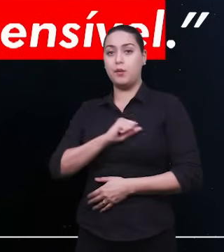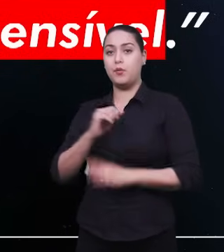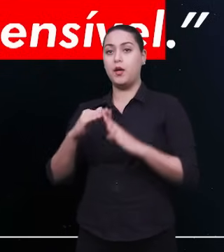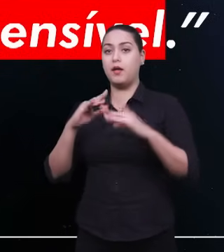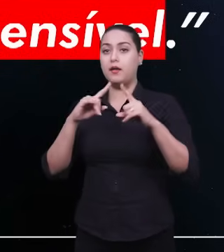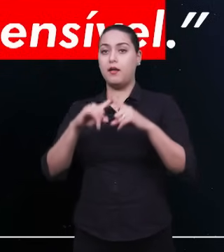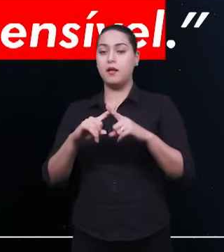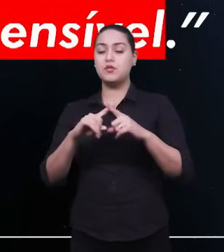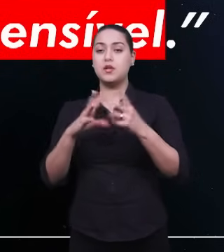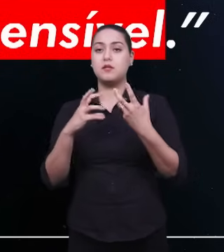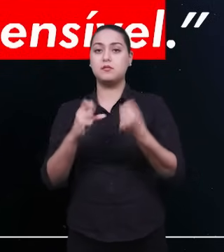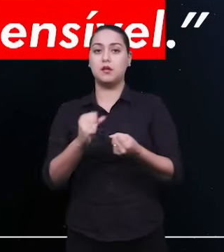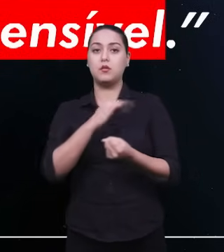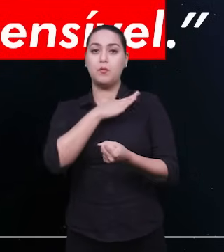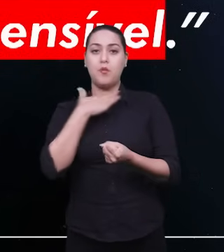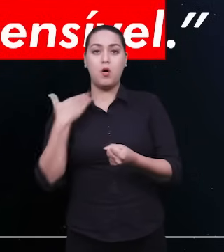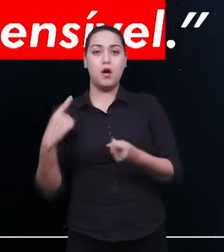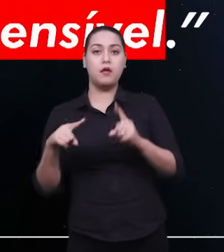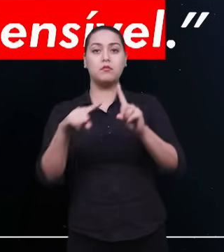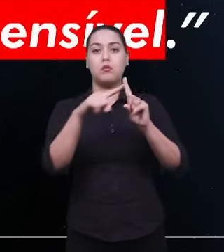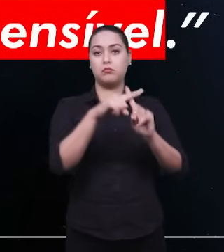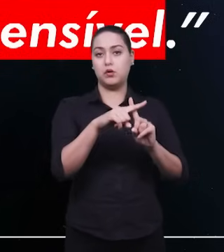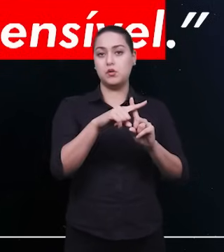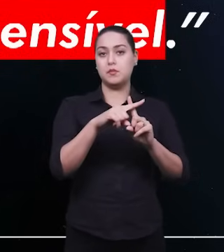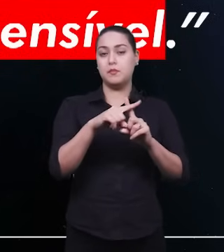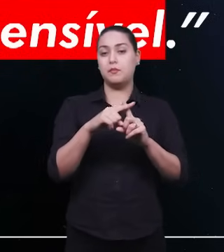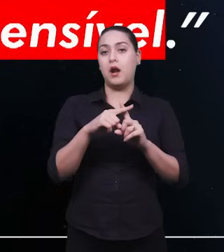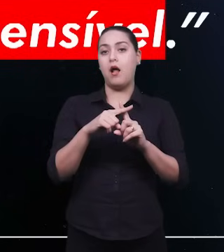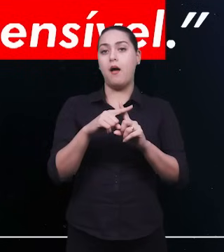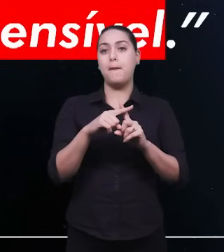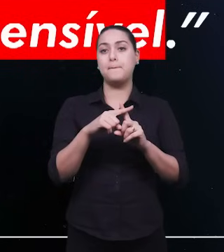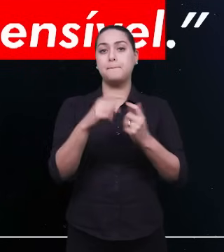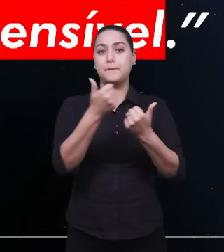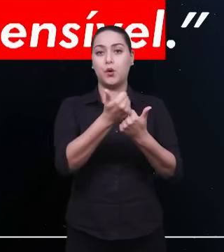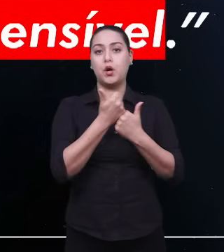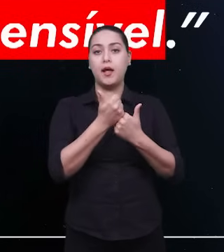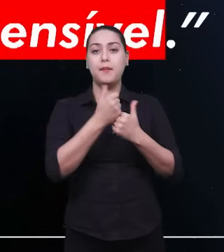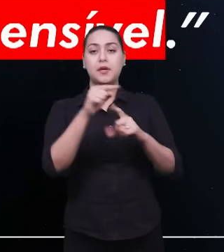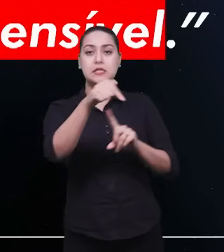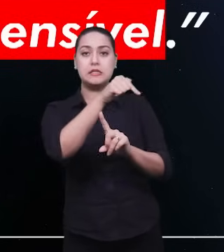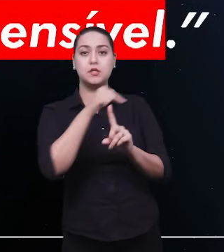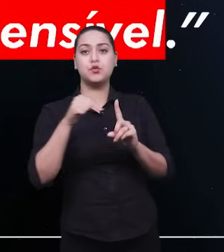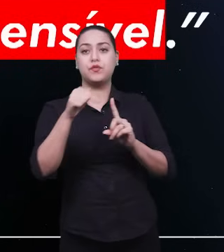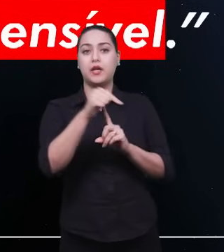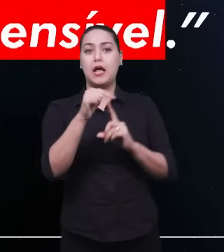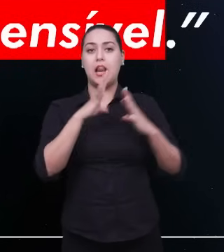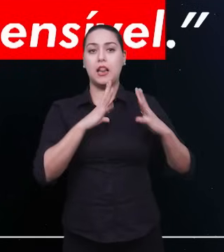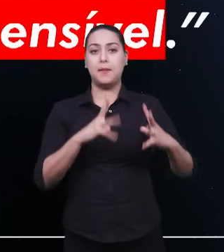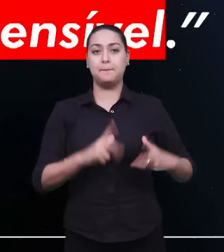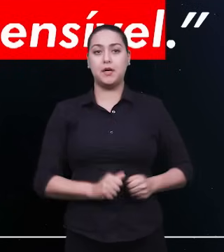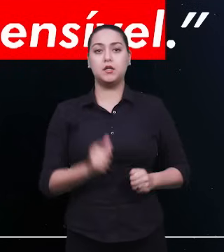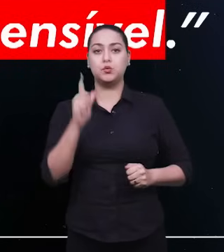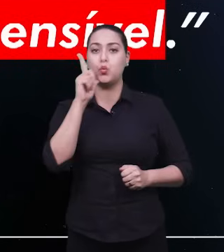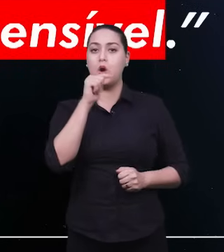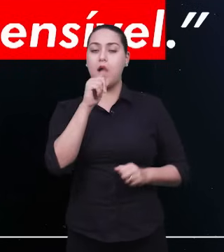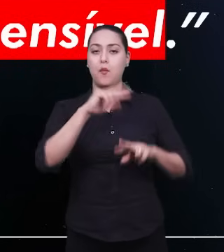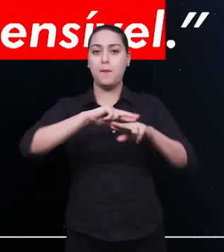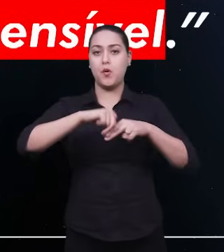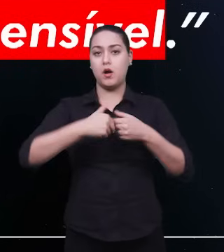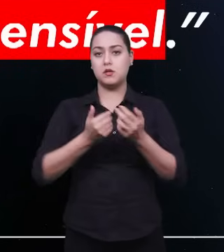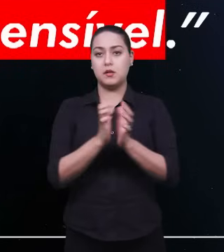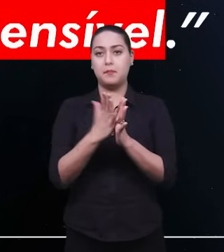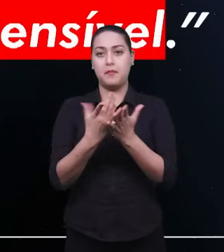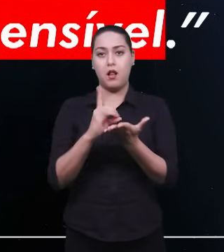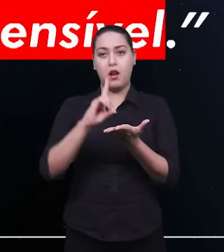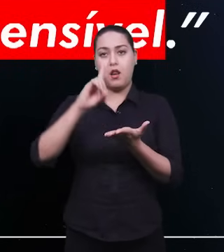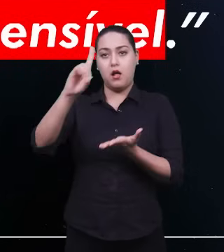entregou por ela, para a santificar, purificando-a com a lavagem da água pela